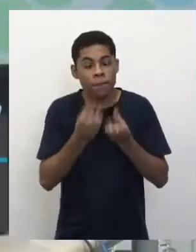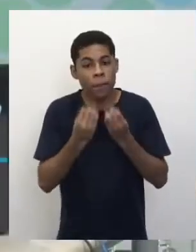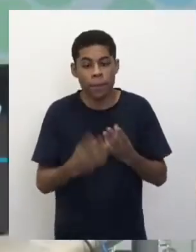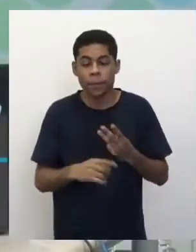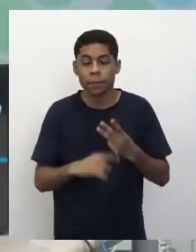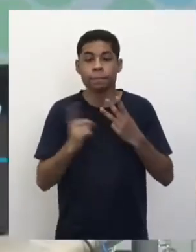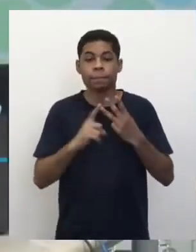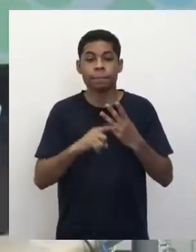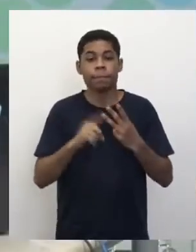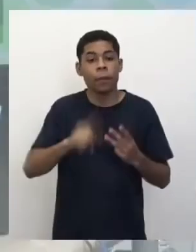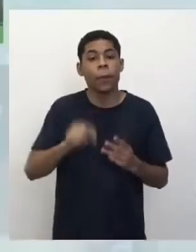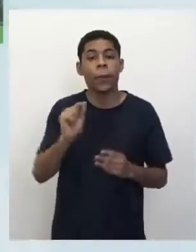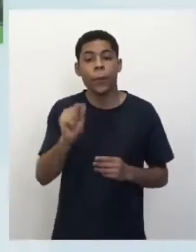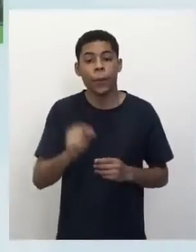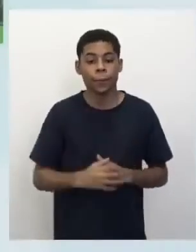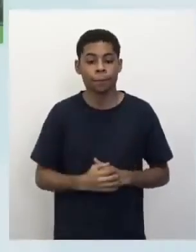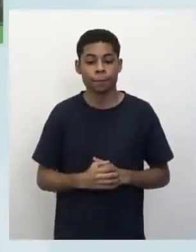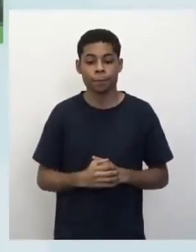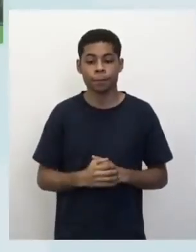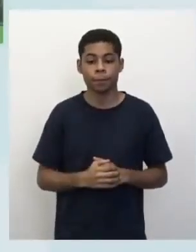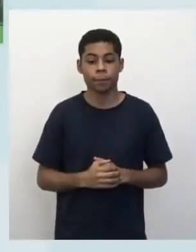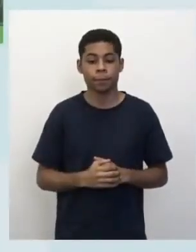é um circuito em que...